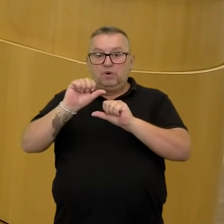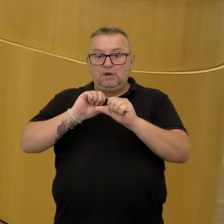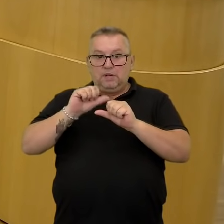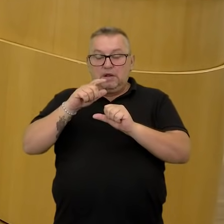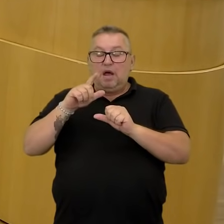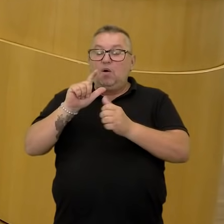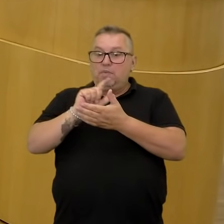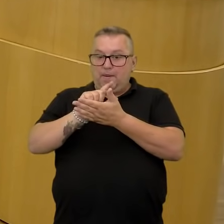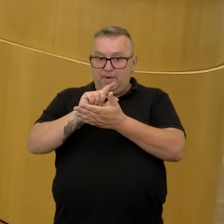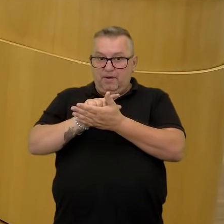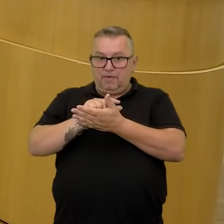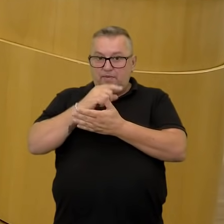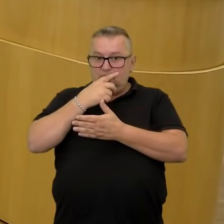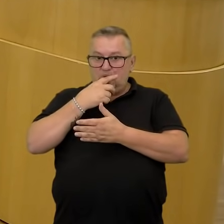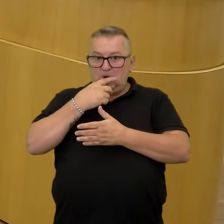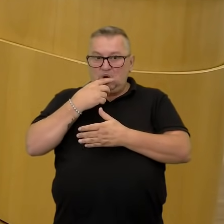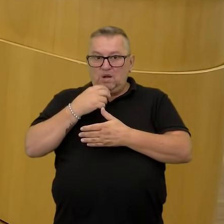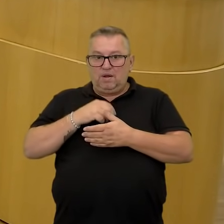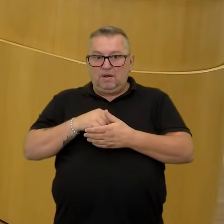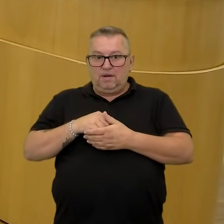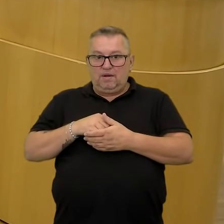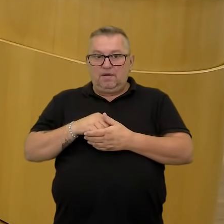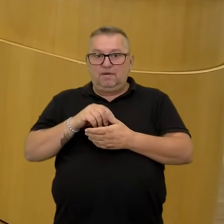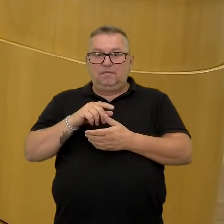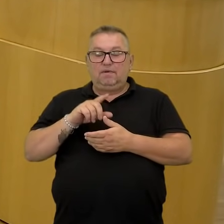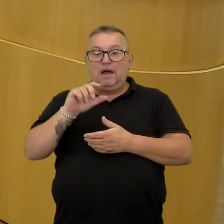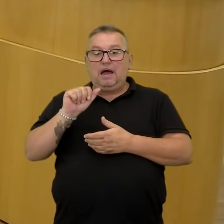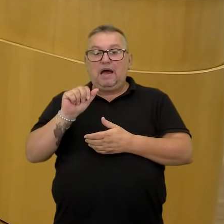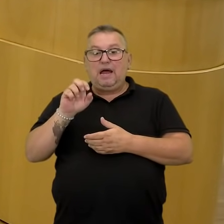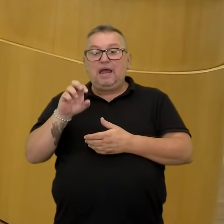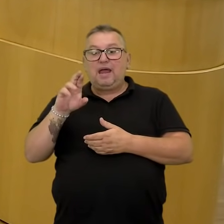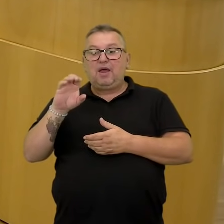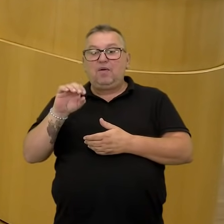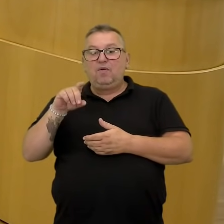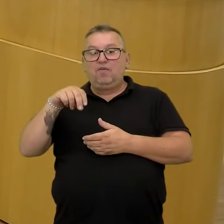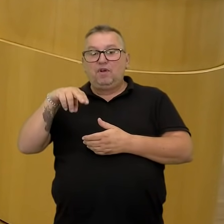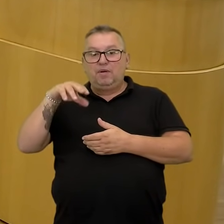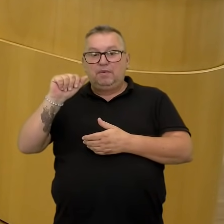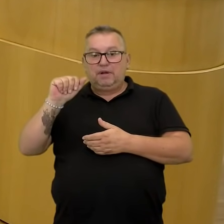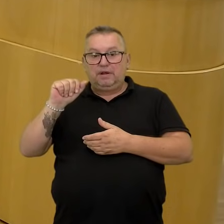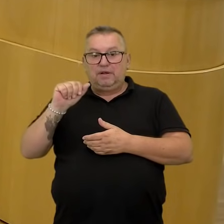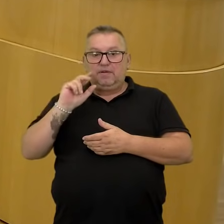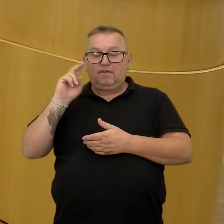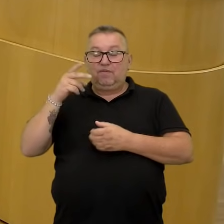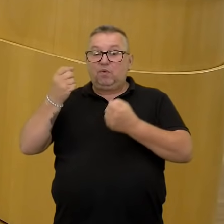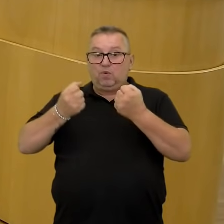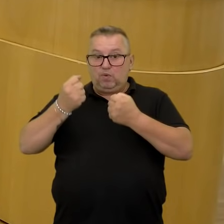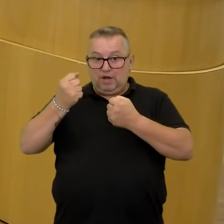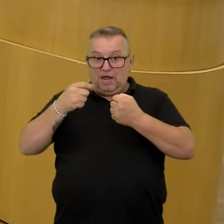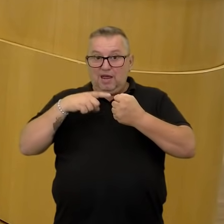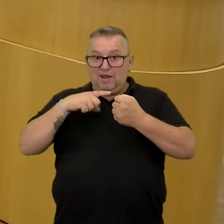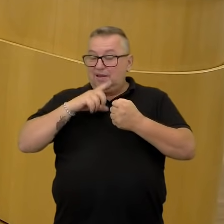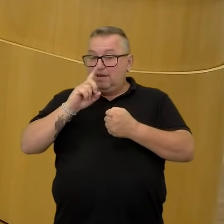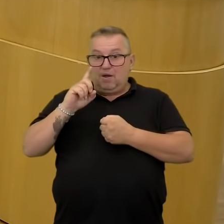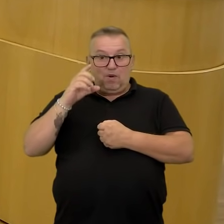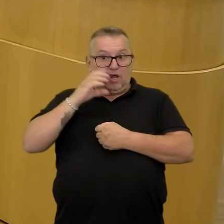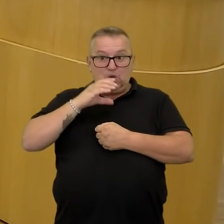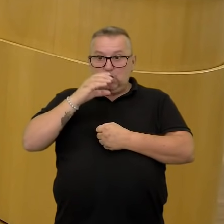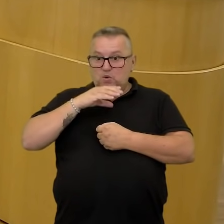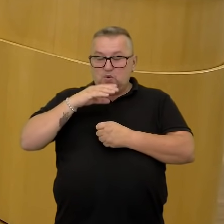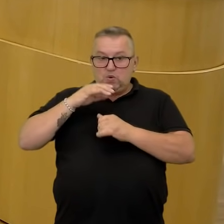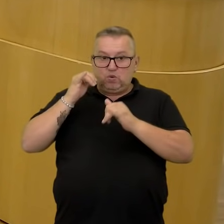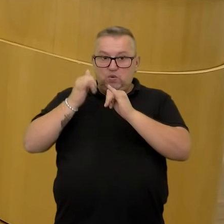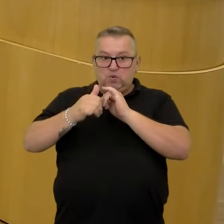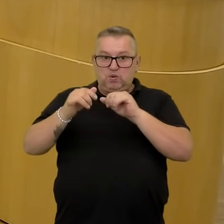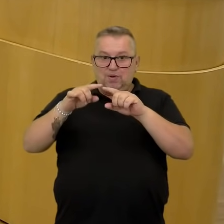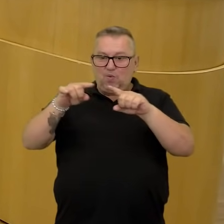aerodinâmica do papel não é a professor quero dinâmica você vai ver aqueles carros né quando o carro ele não é de corrida né